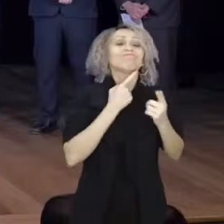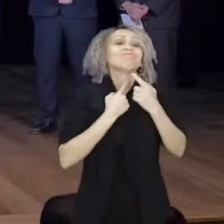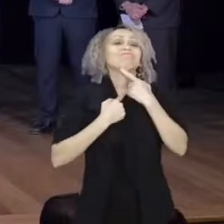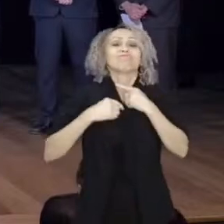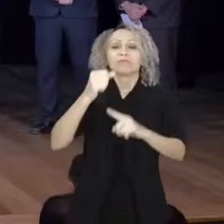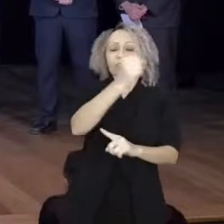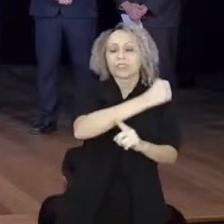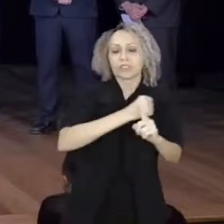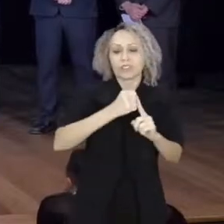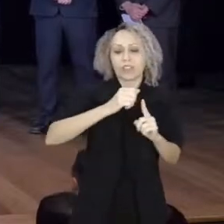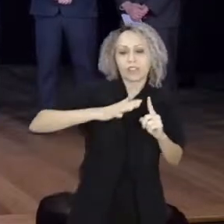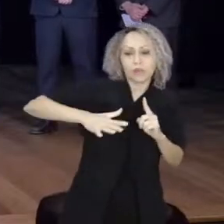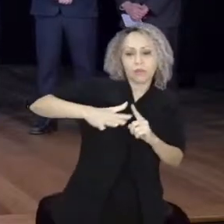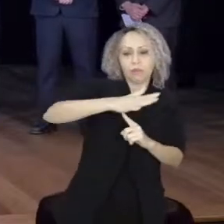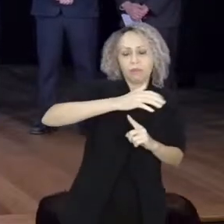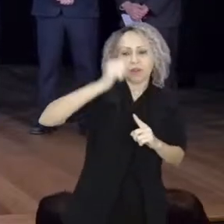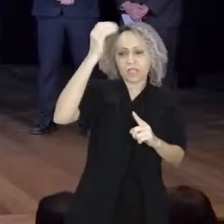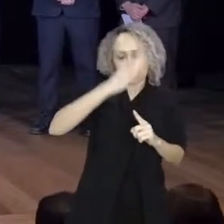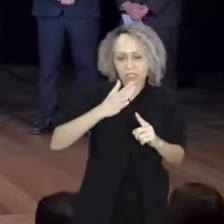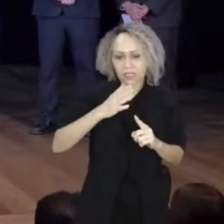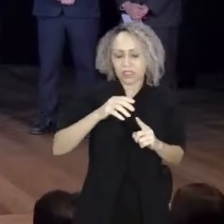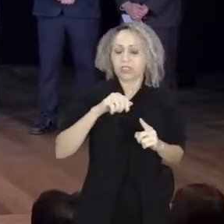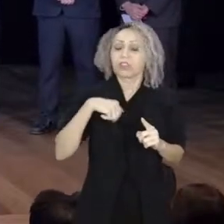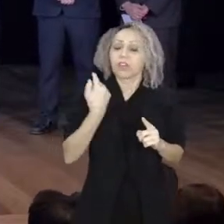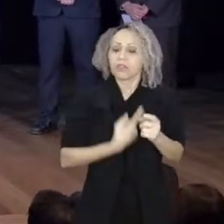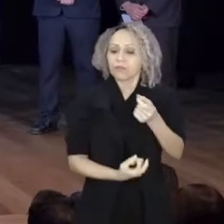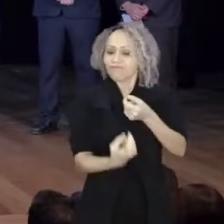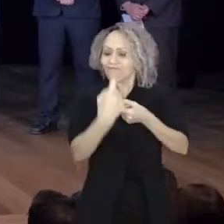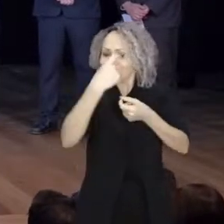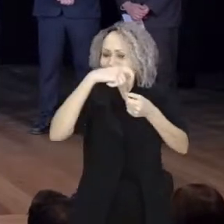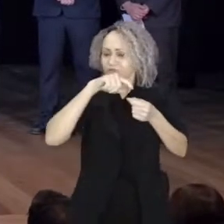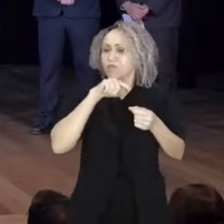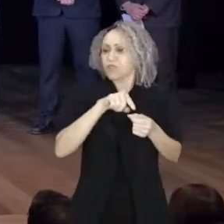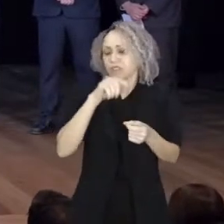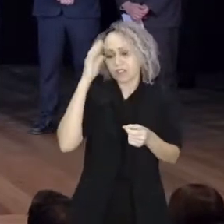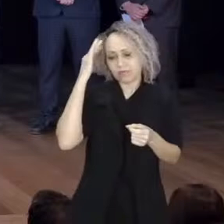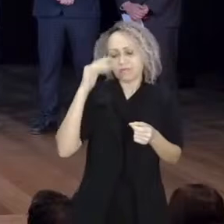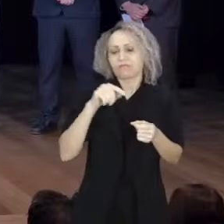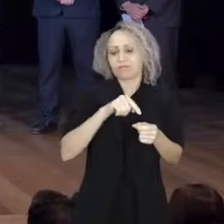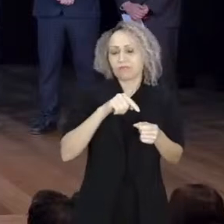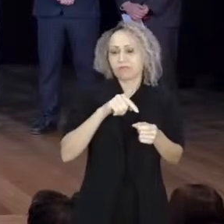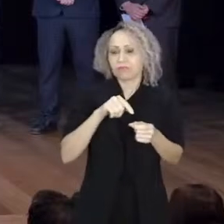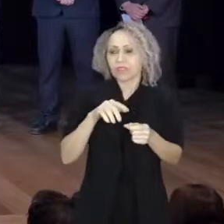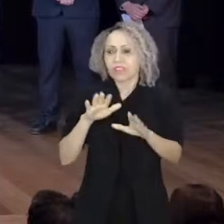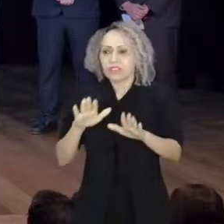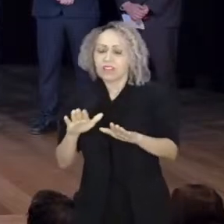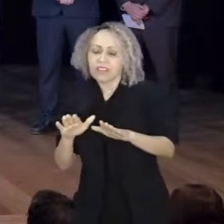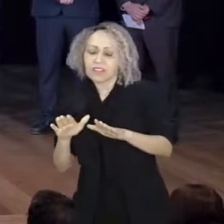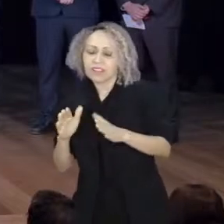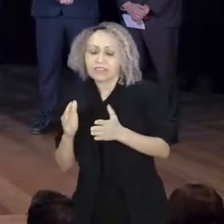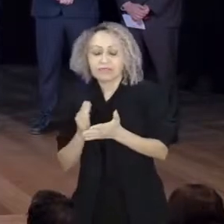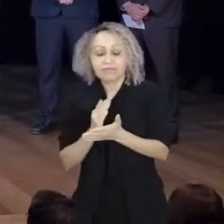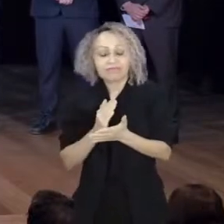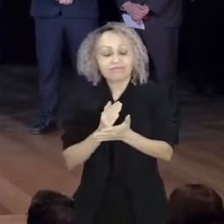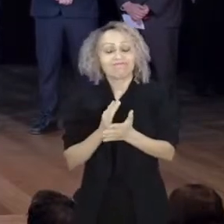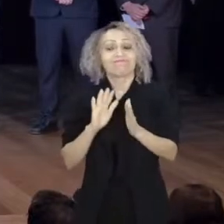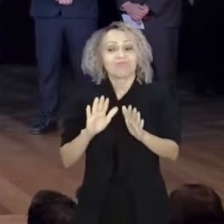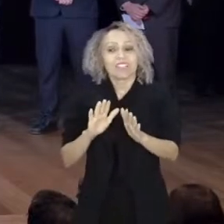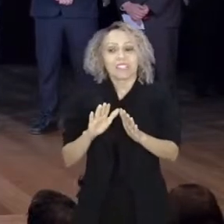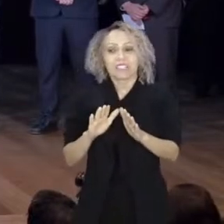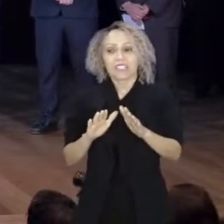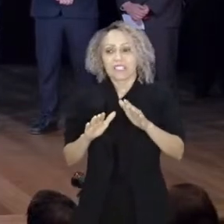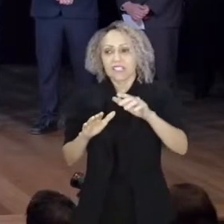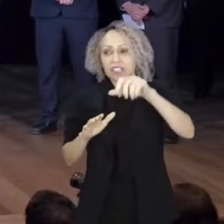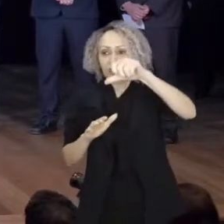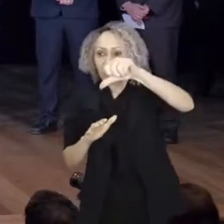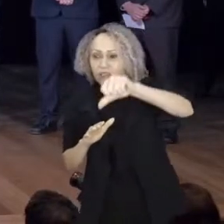que 95% do povo está achando que o governo vai dar certo. E eu, sinceramente,